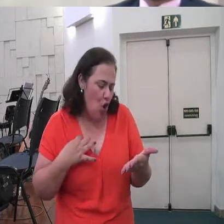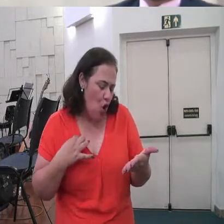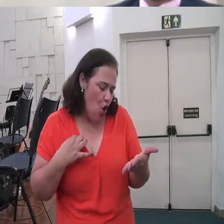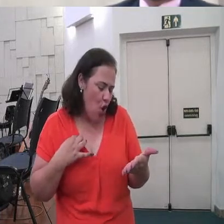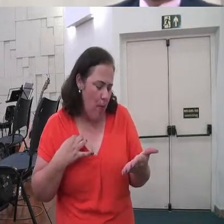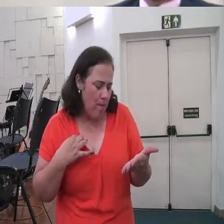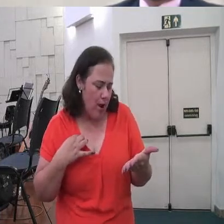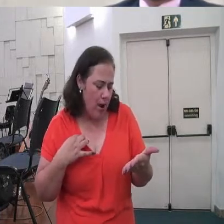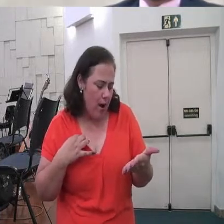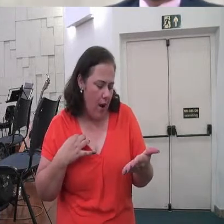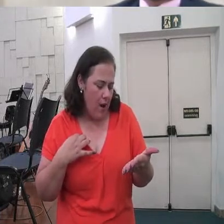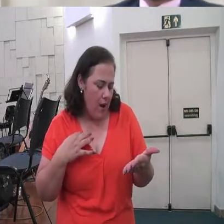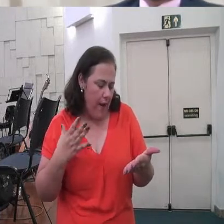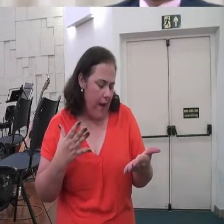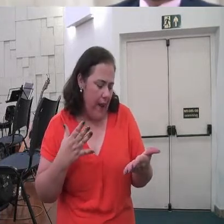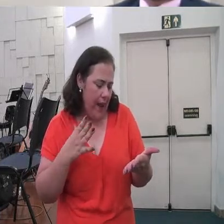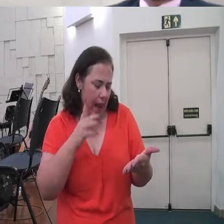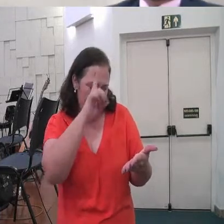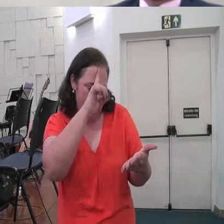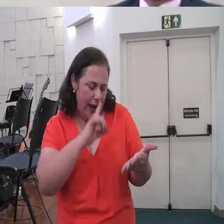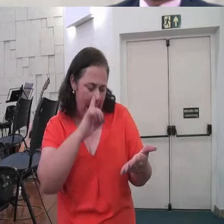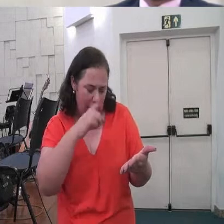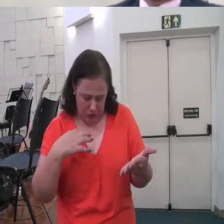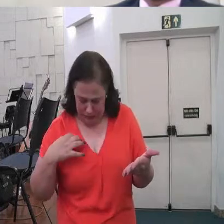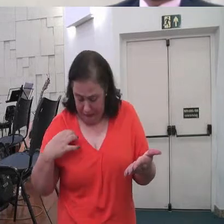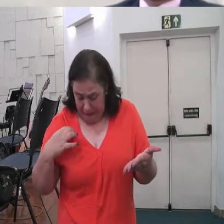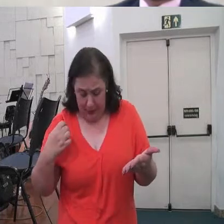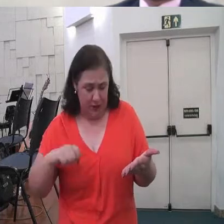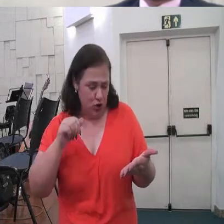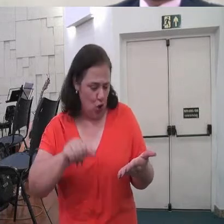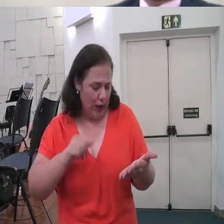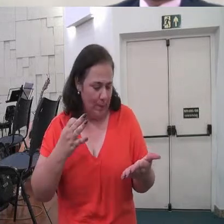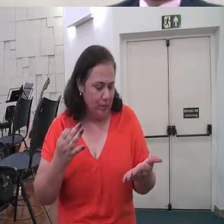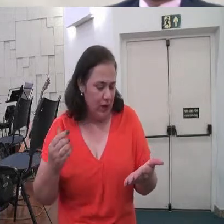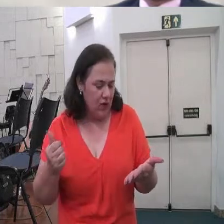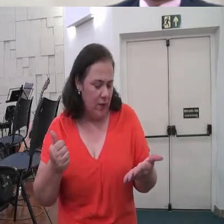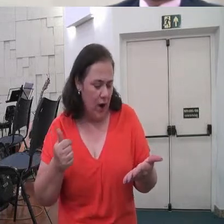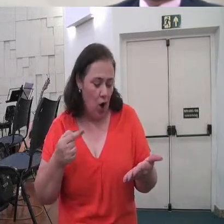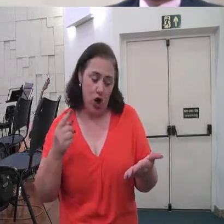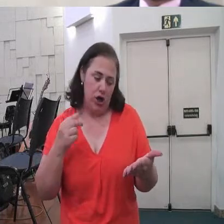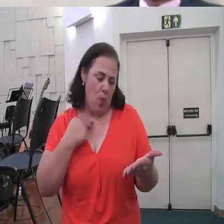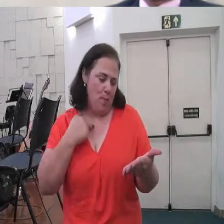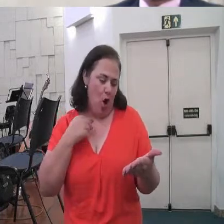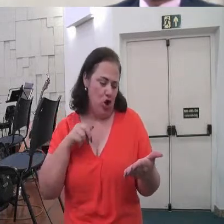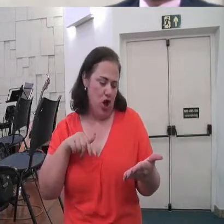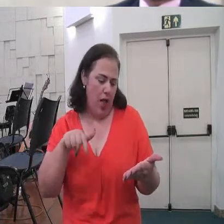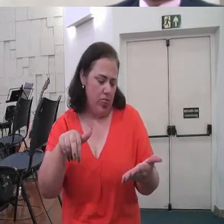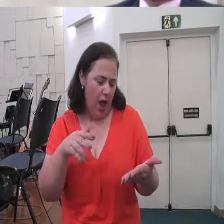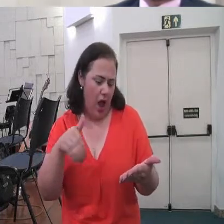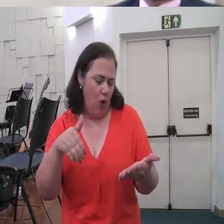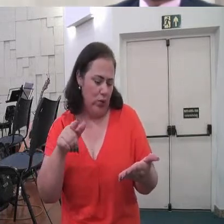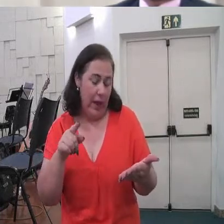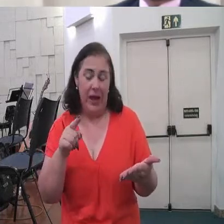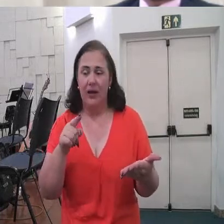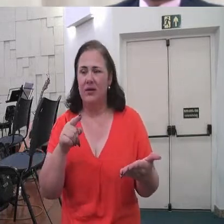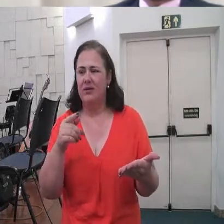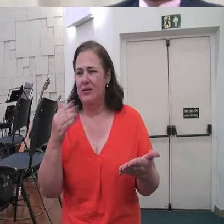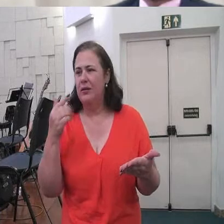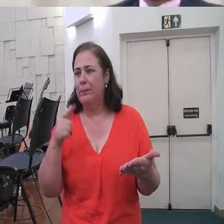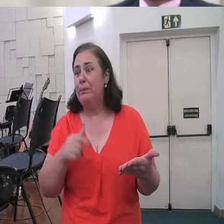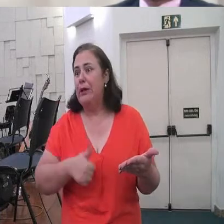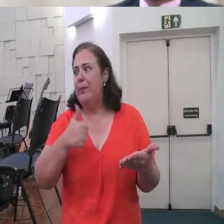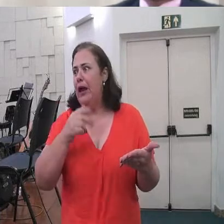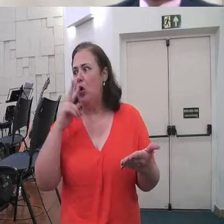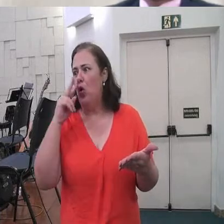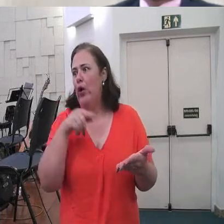também aquilo que nós ouvimos aqui e ali, que nós poderíamos classificar como fé